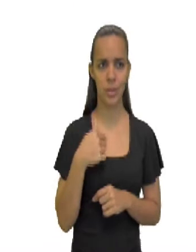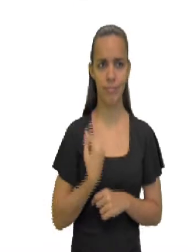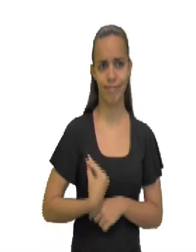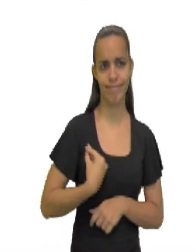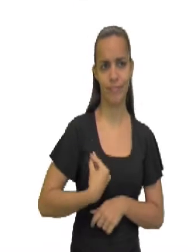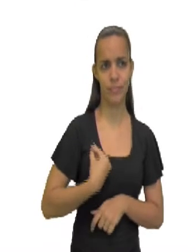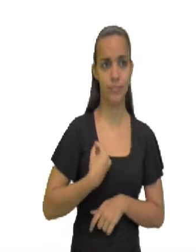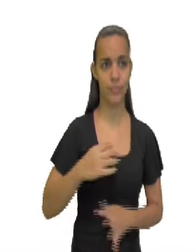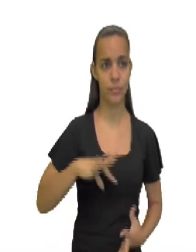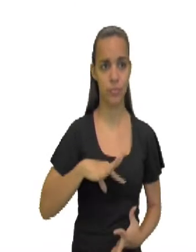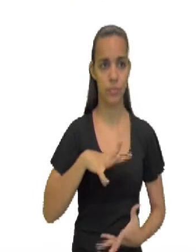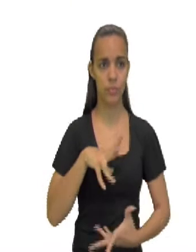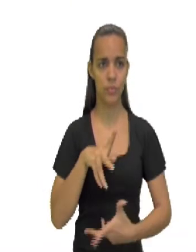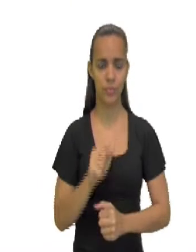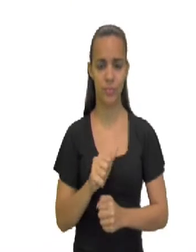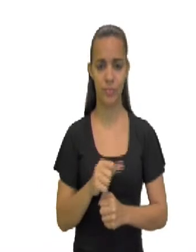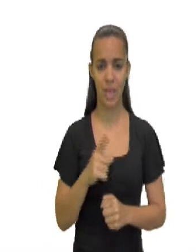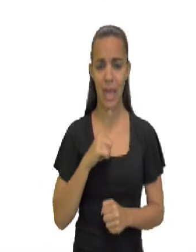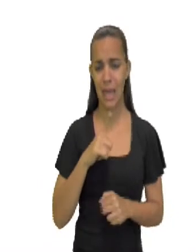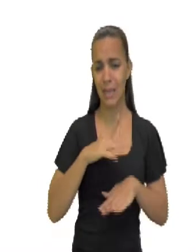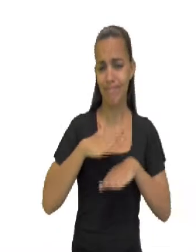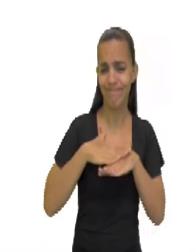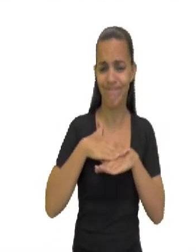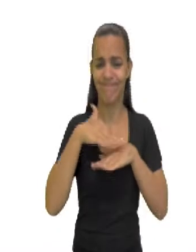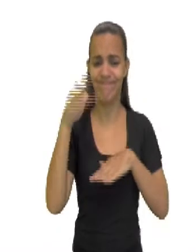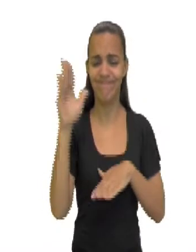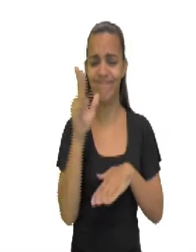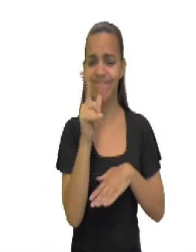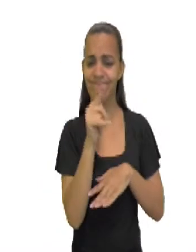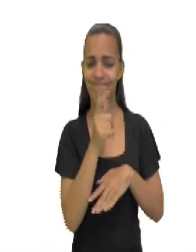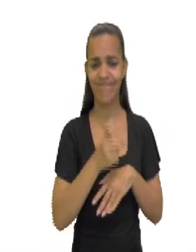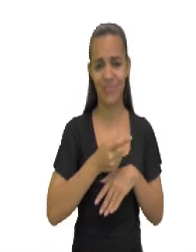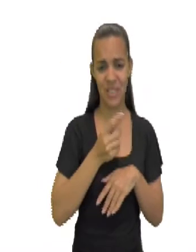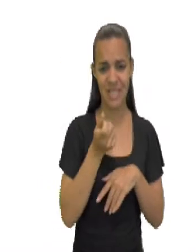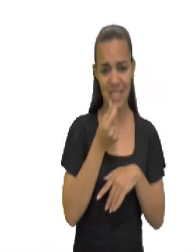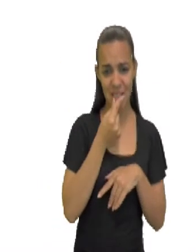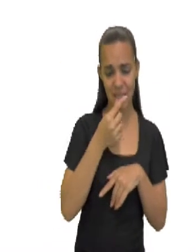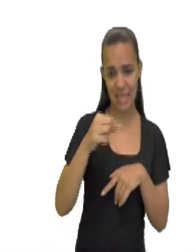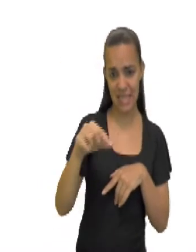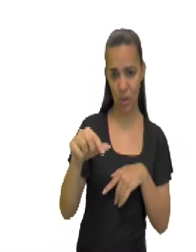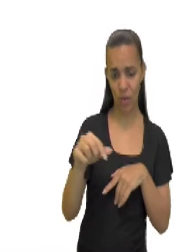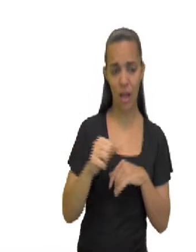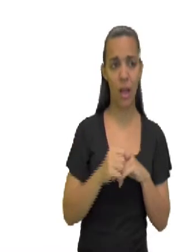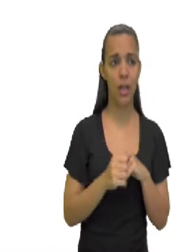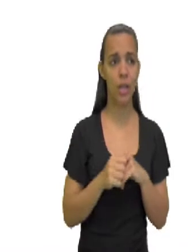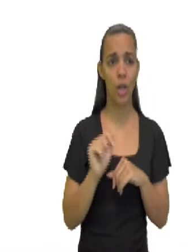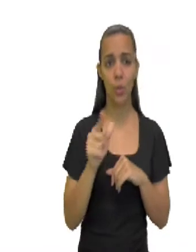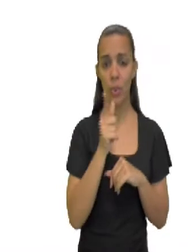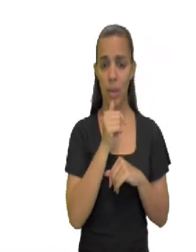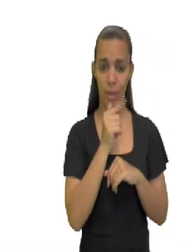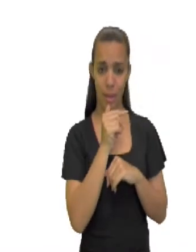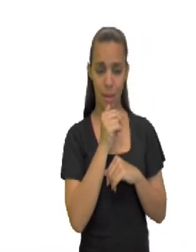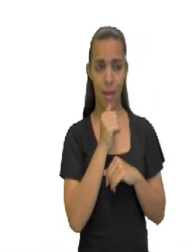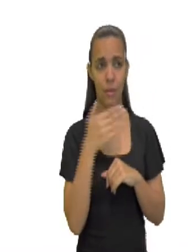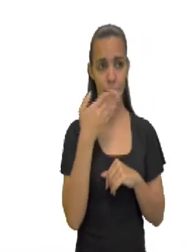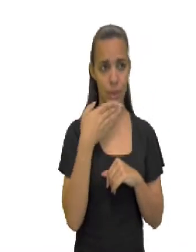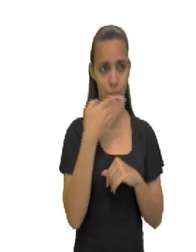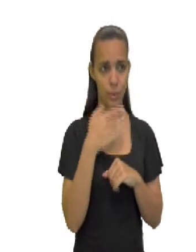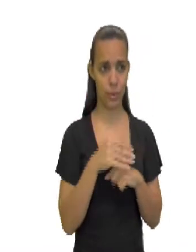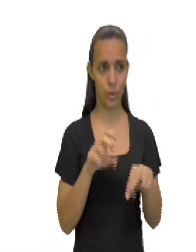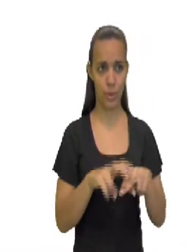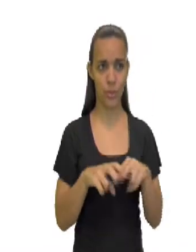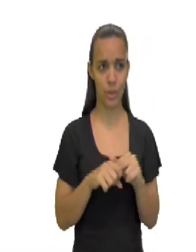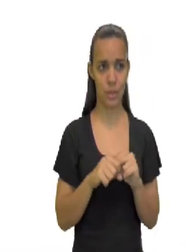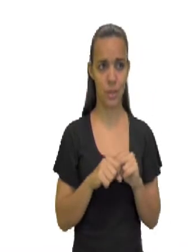mais água salgada do que a água doce que é a que nós ingerimos. Por isso, devemos cuidar